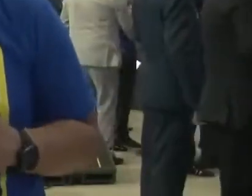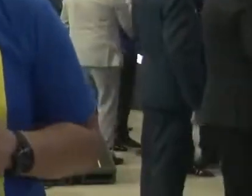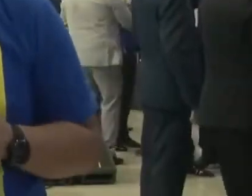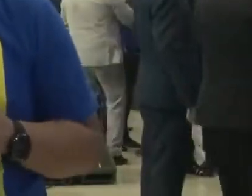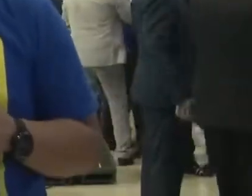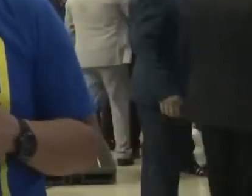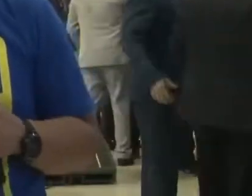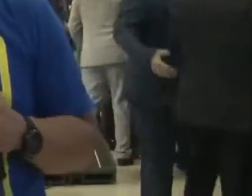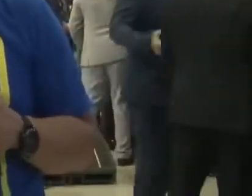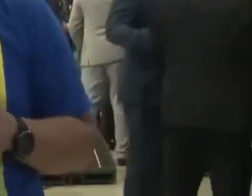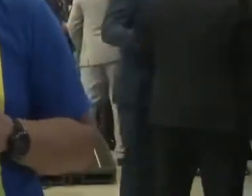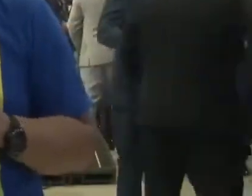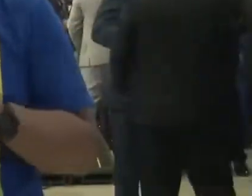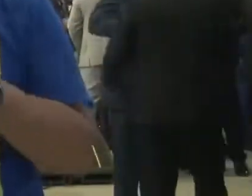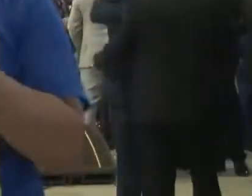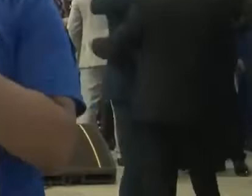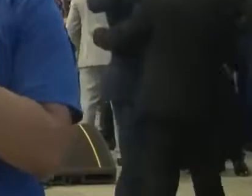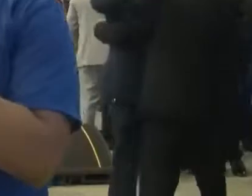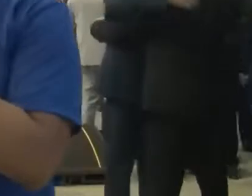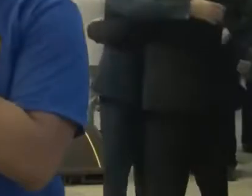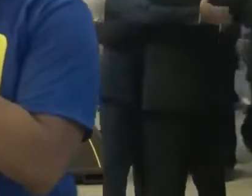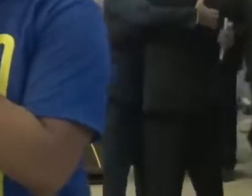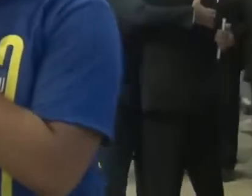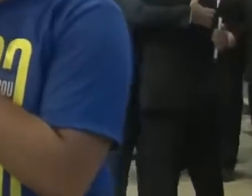principalmente o que aconteceu ontem.